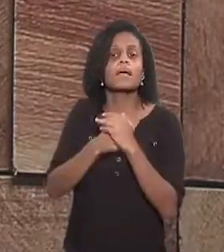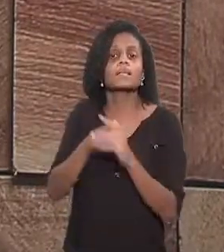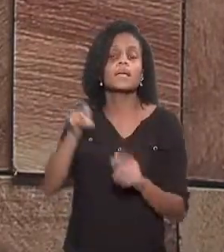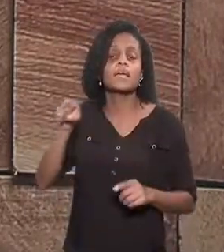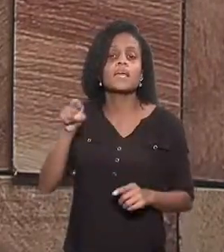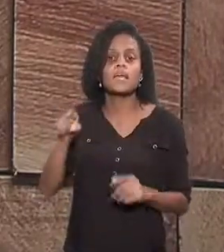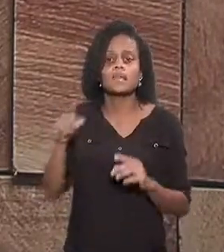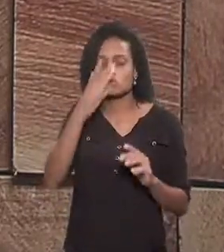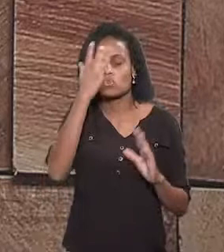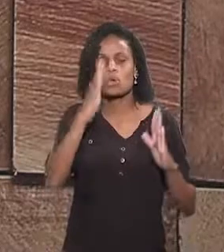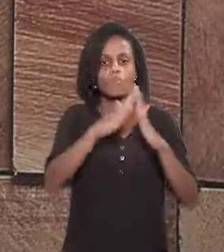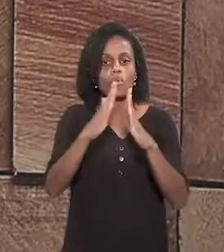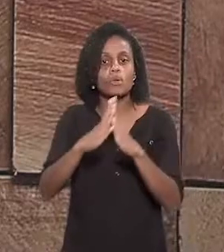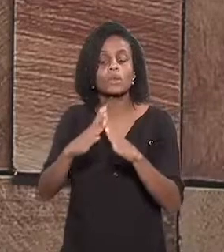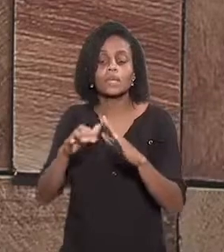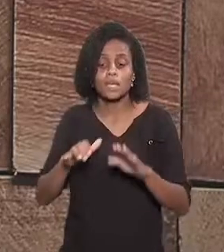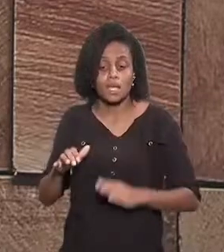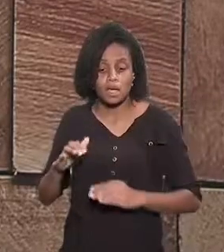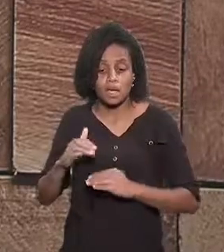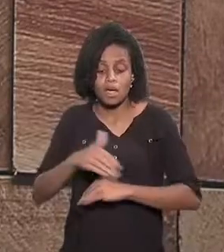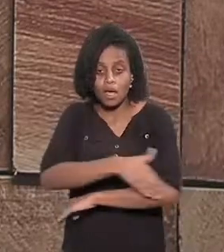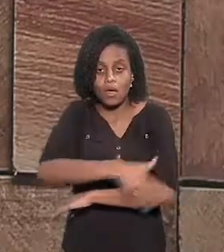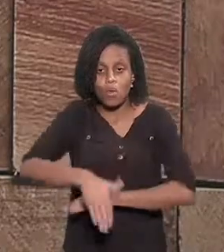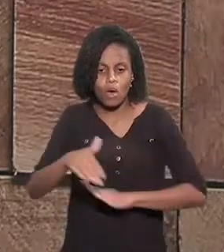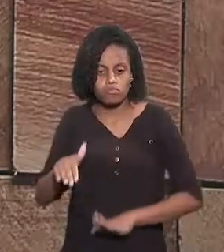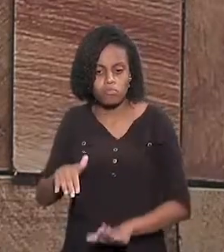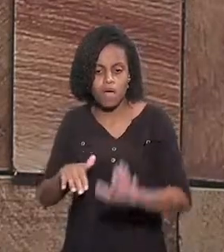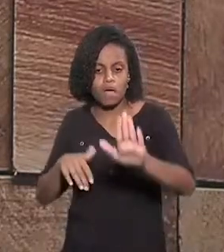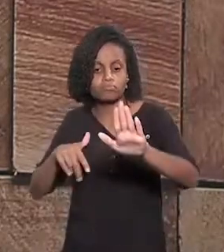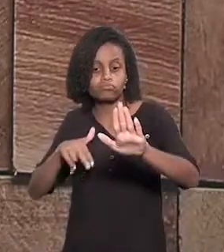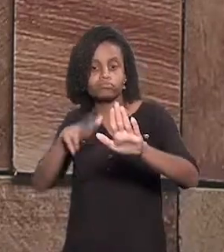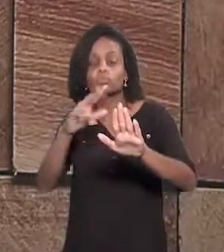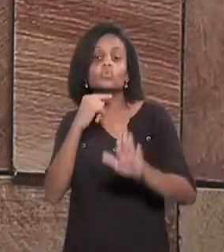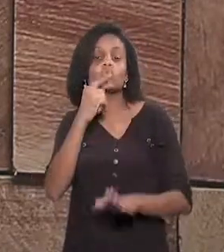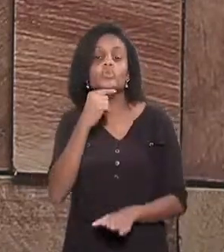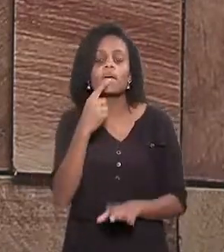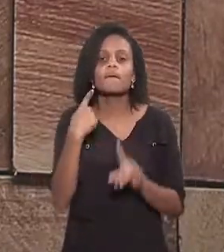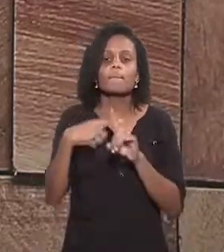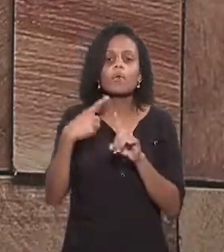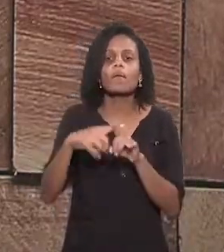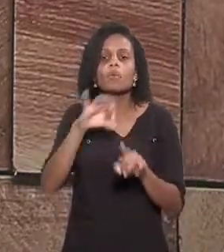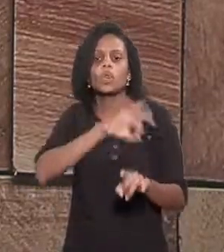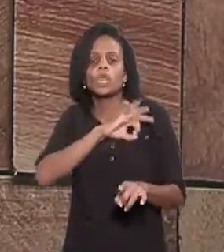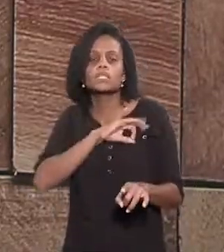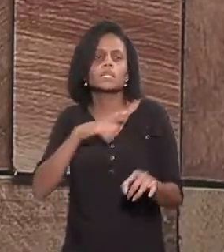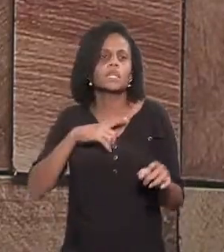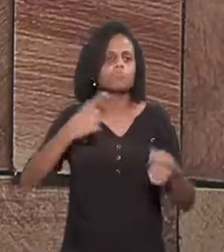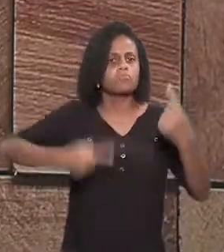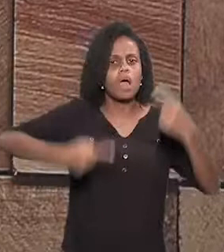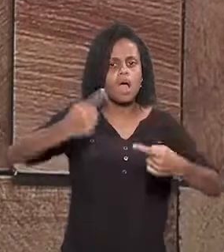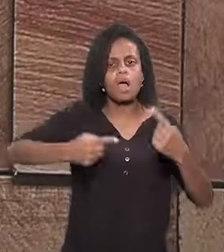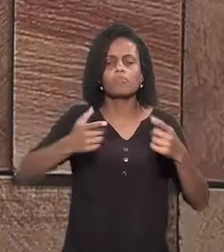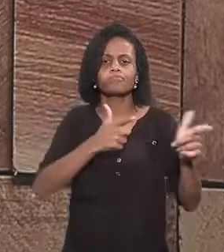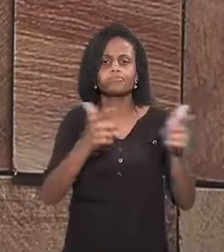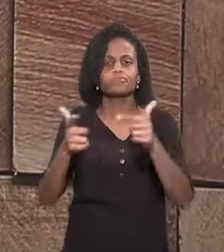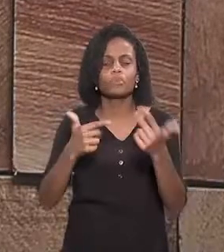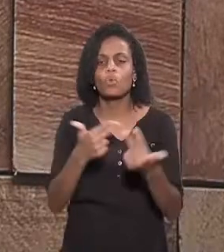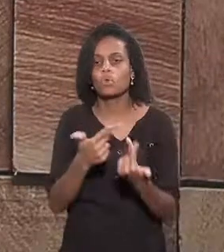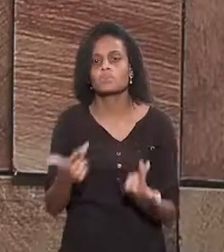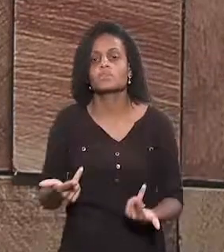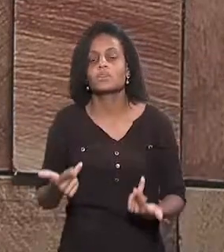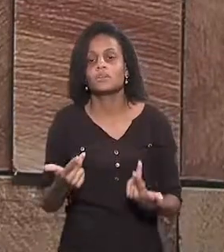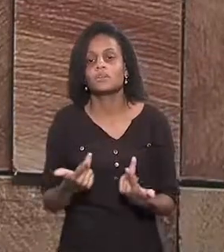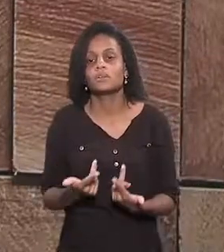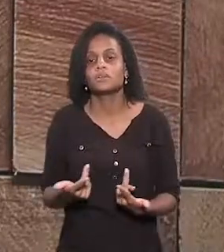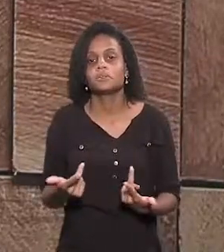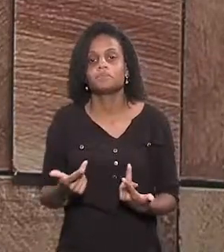que não consegue subir a rua porque está tendo uma operação, tem um caveirão passando, tem um tiroteio acontecendo. Então, todas essas situações